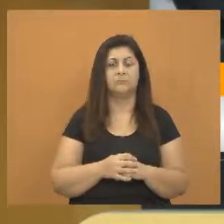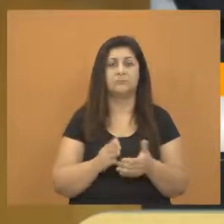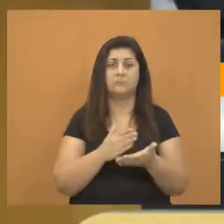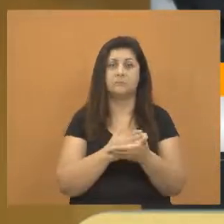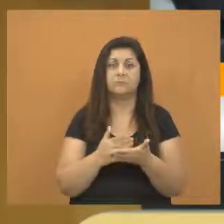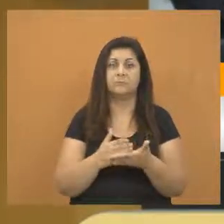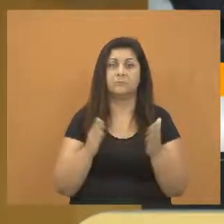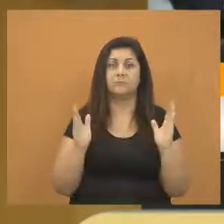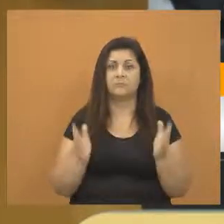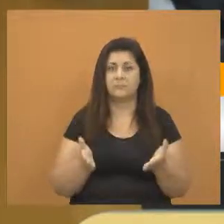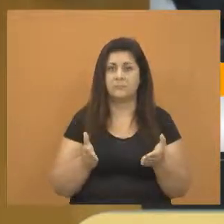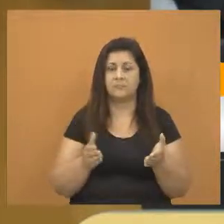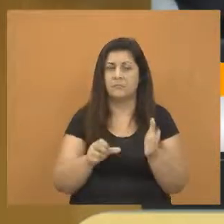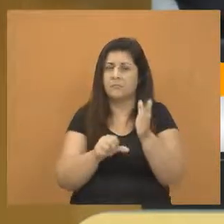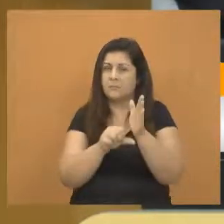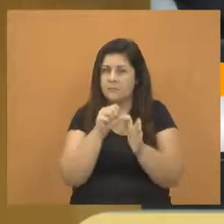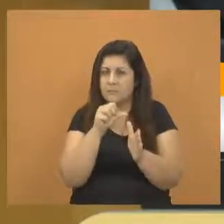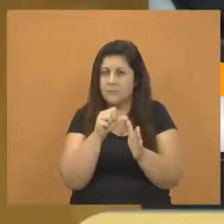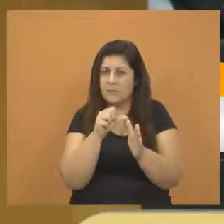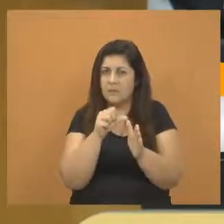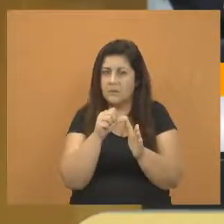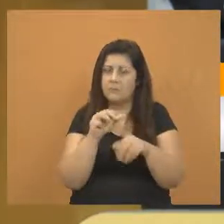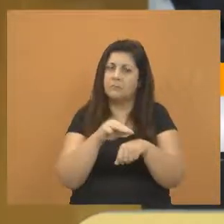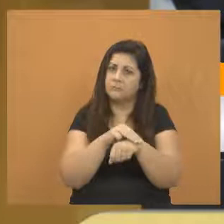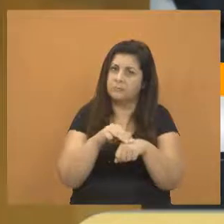começar agora a primeira discussão, a apresentação